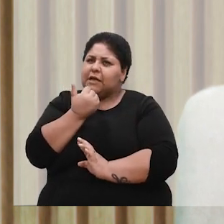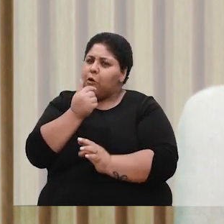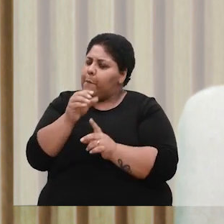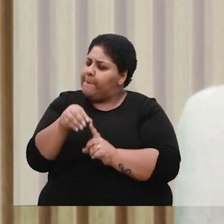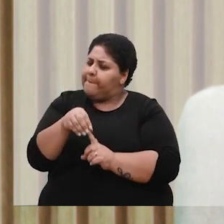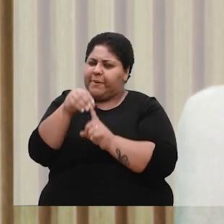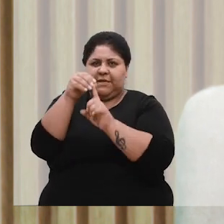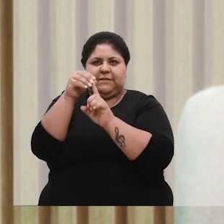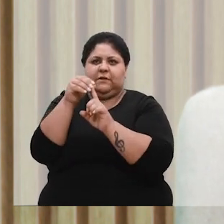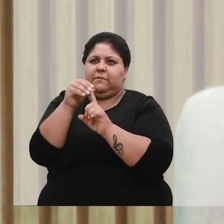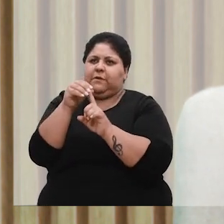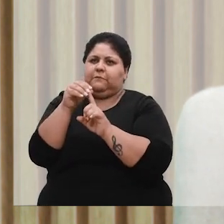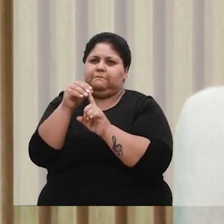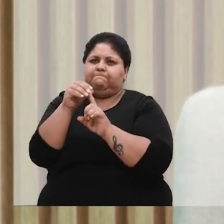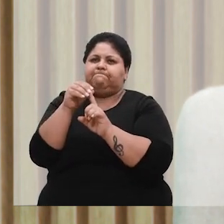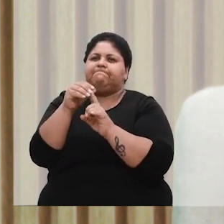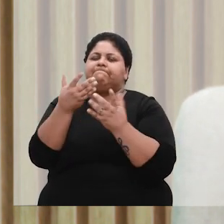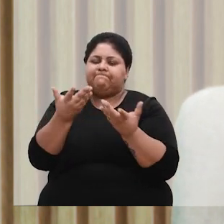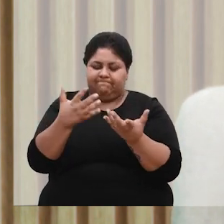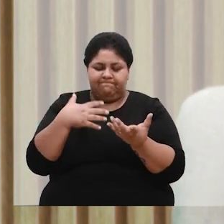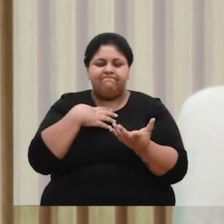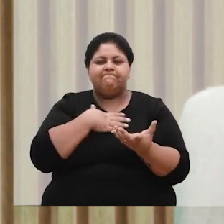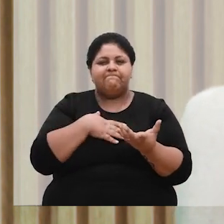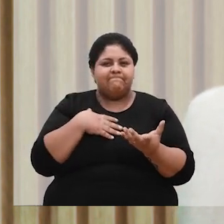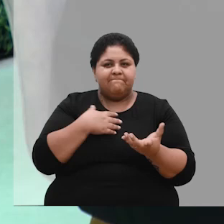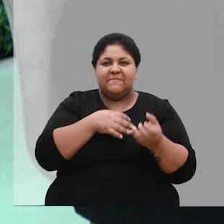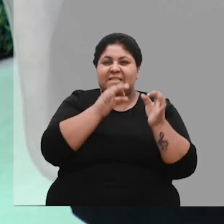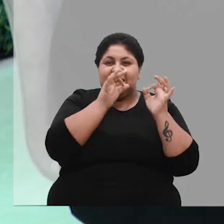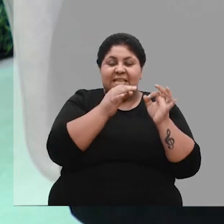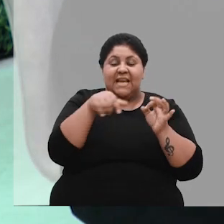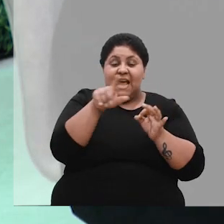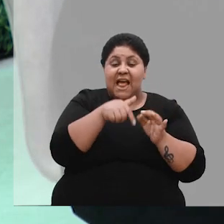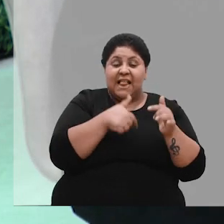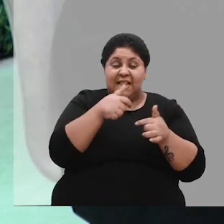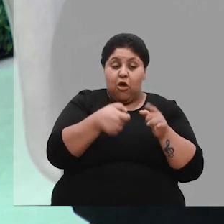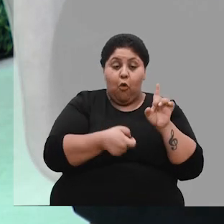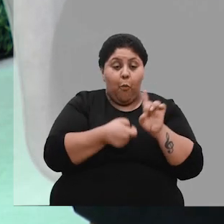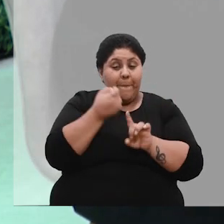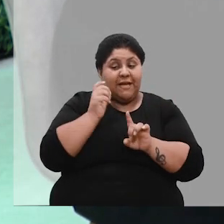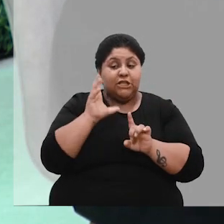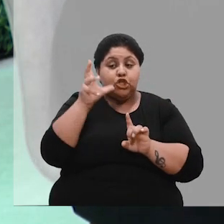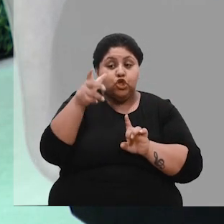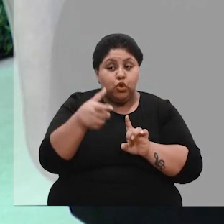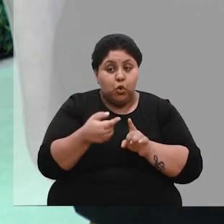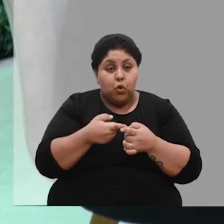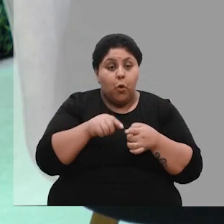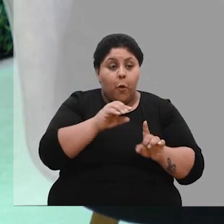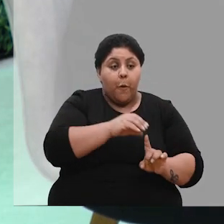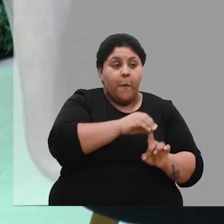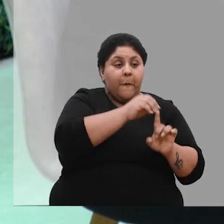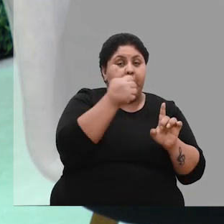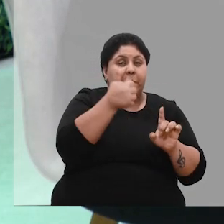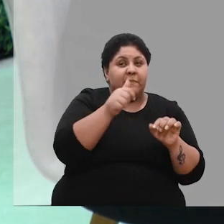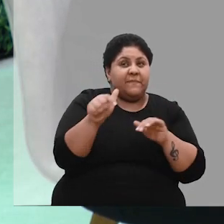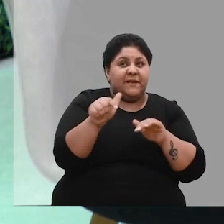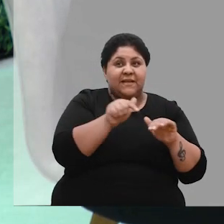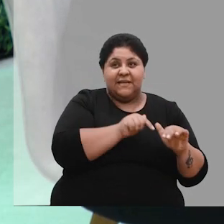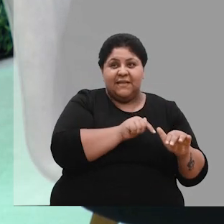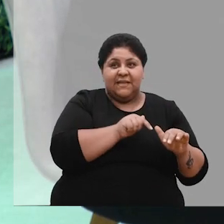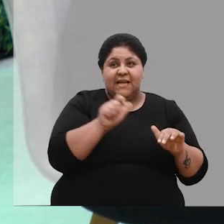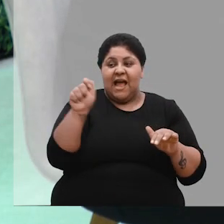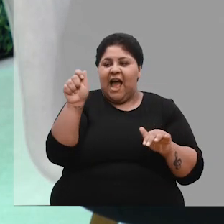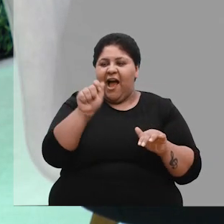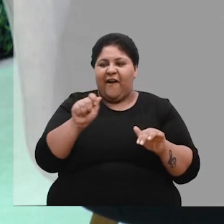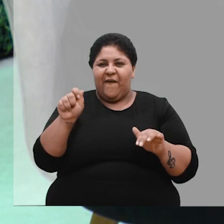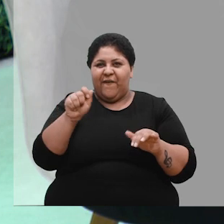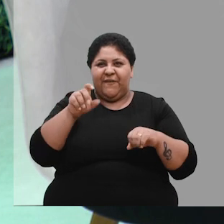que é o alimento ouro, né? É nesse sentido, né, Morgana? Isso aí, é nesse sentido. Por isso a gente trabalha o mês todo, mas principalmente a